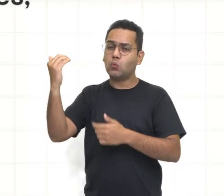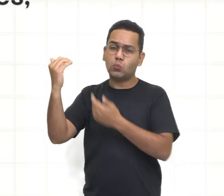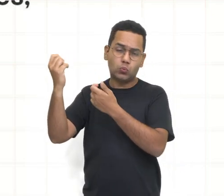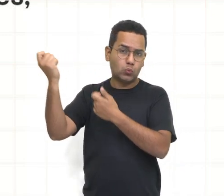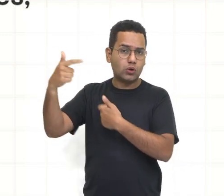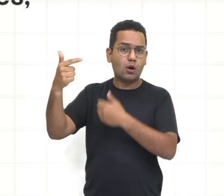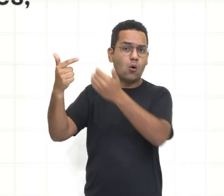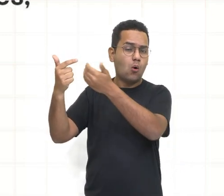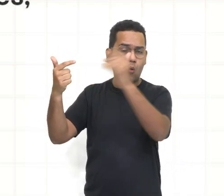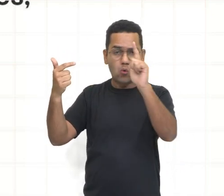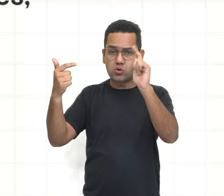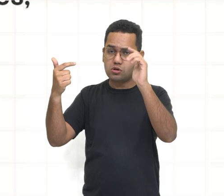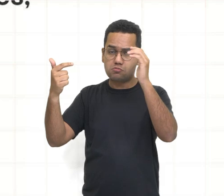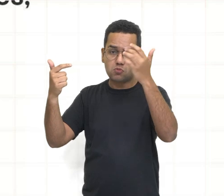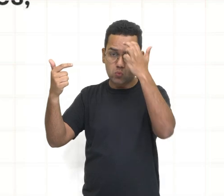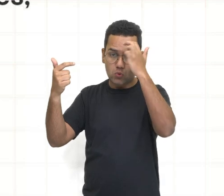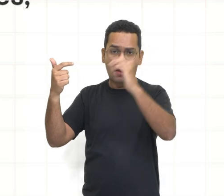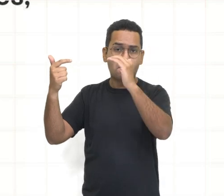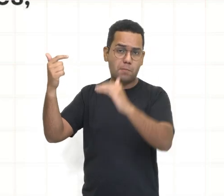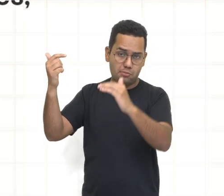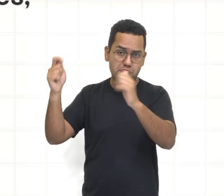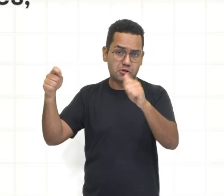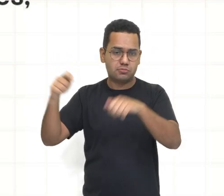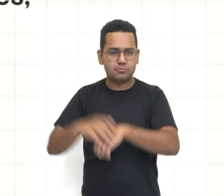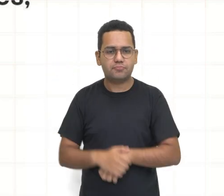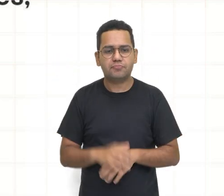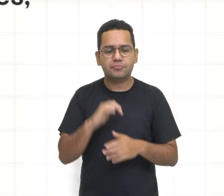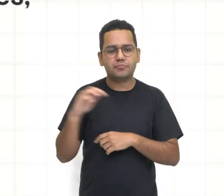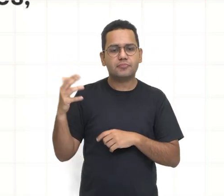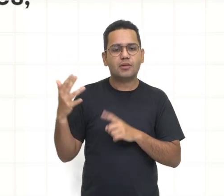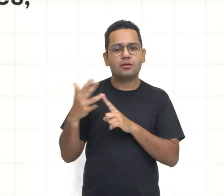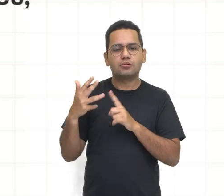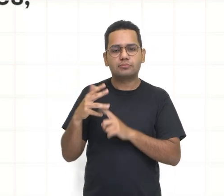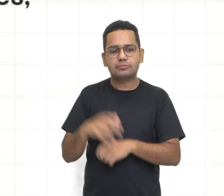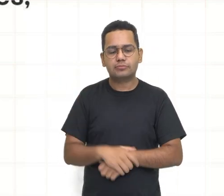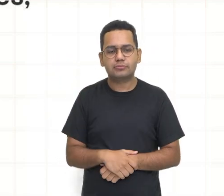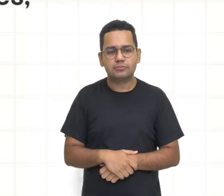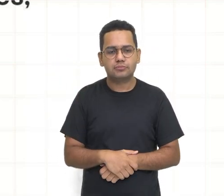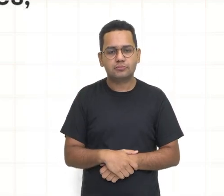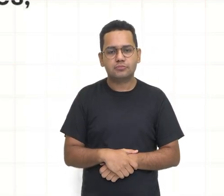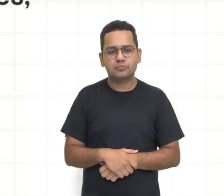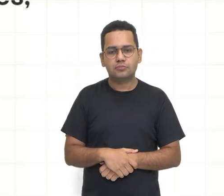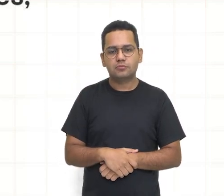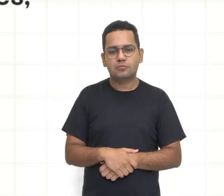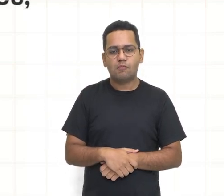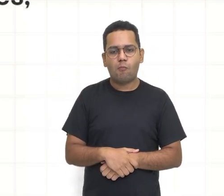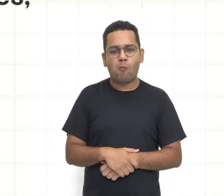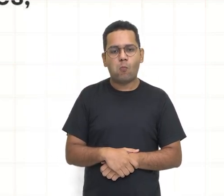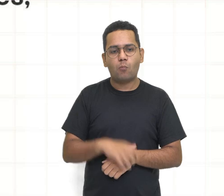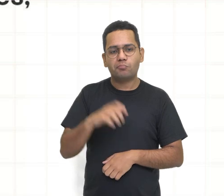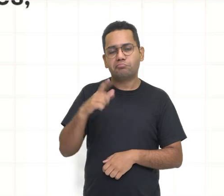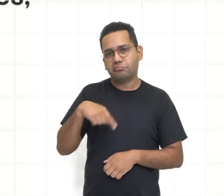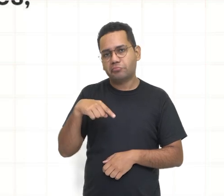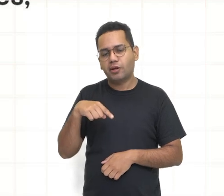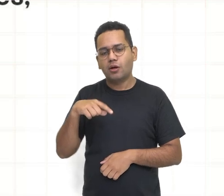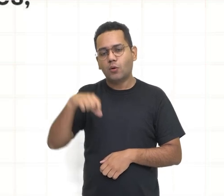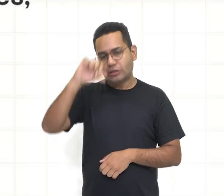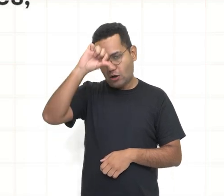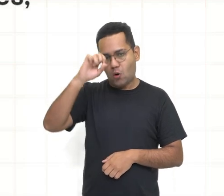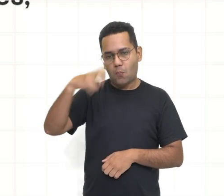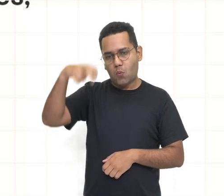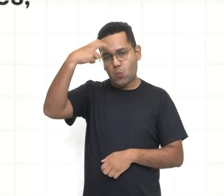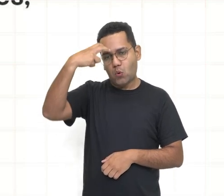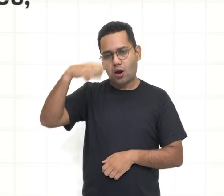verificar também estereótipos culturais. A representação inadequada ou estereotipada de culturas na